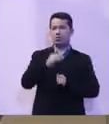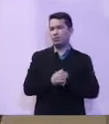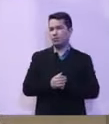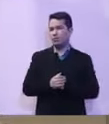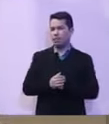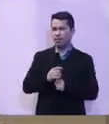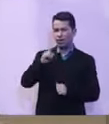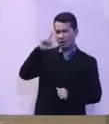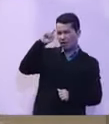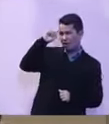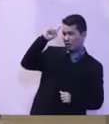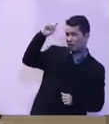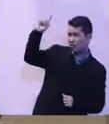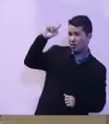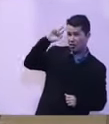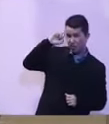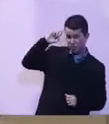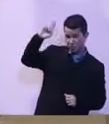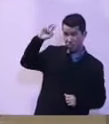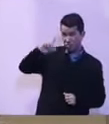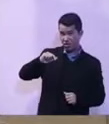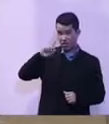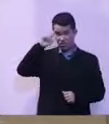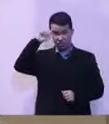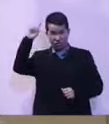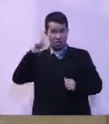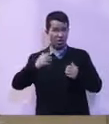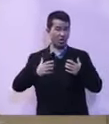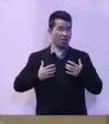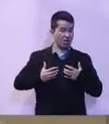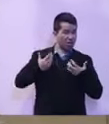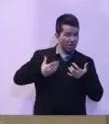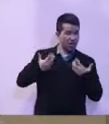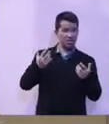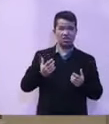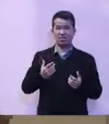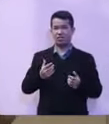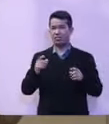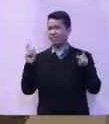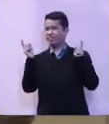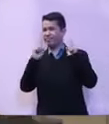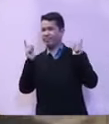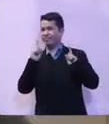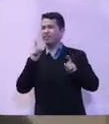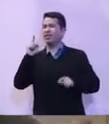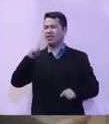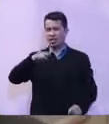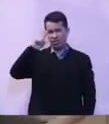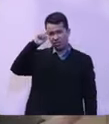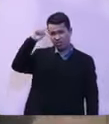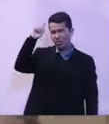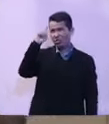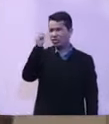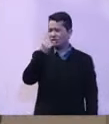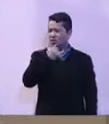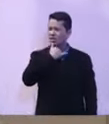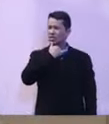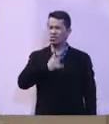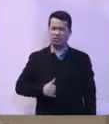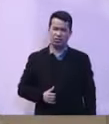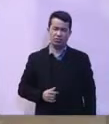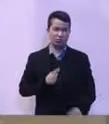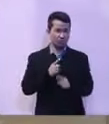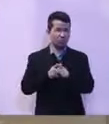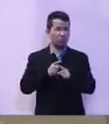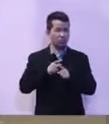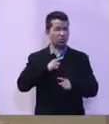de alegria, é dia de choro, é dia de tristeza, porque muitos serão condenados. E